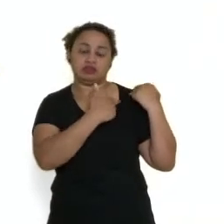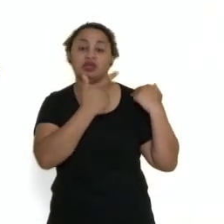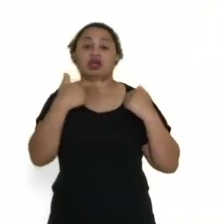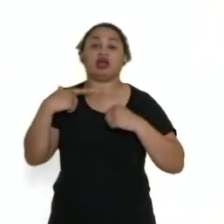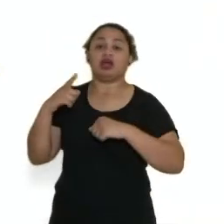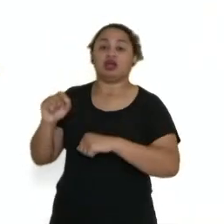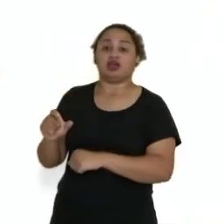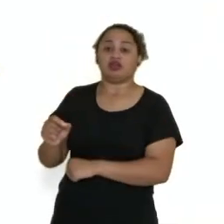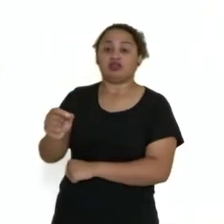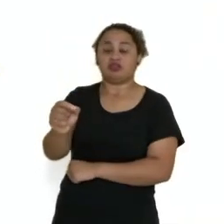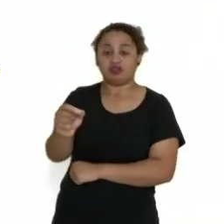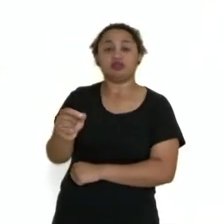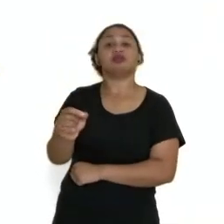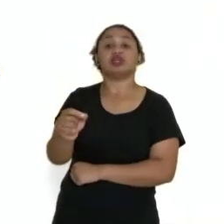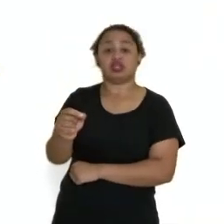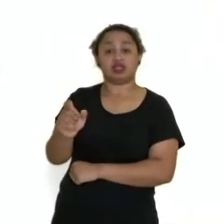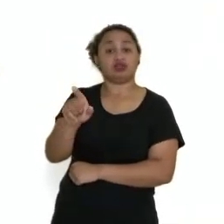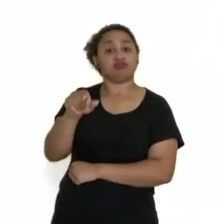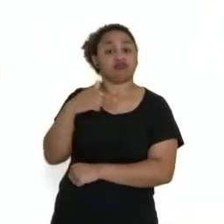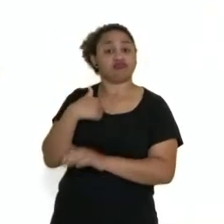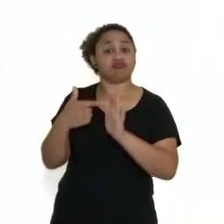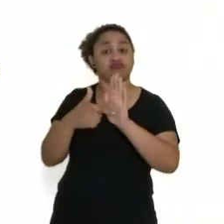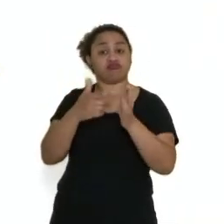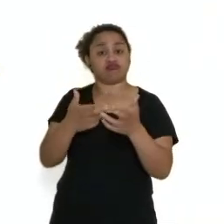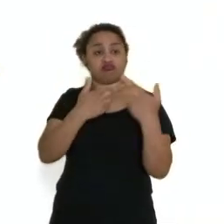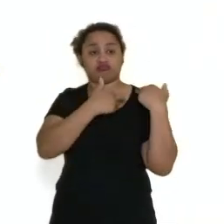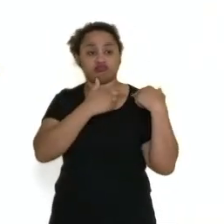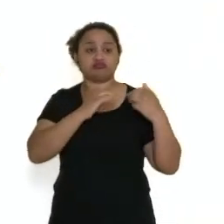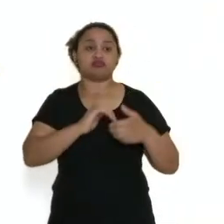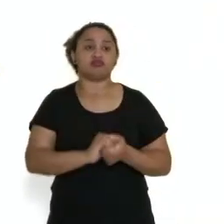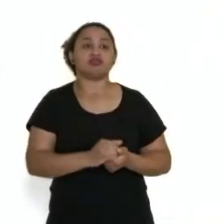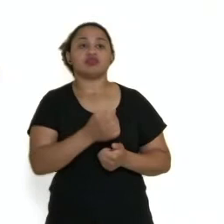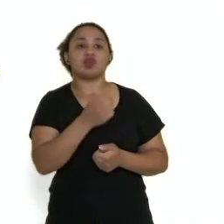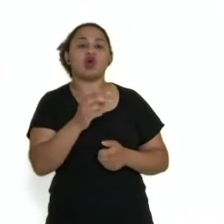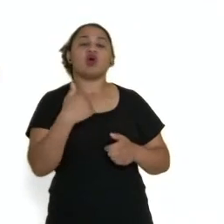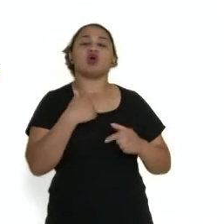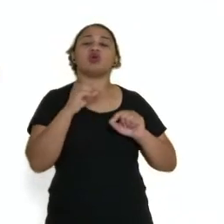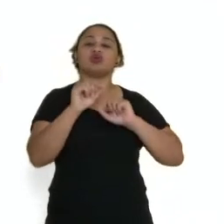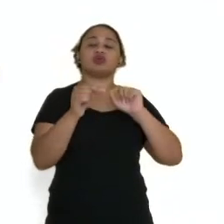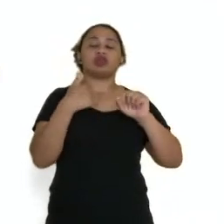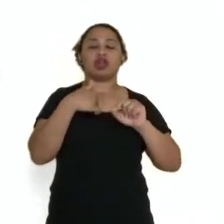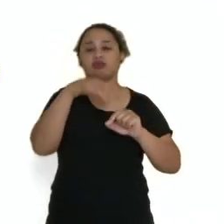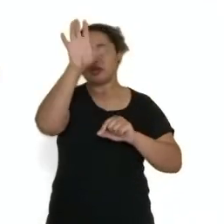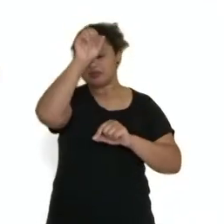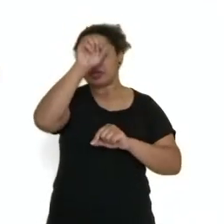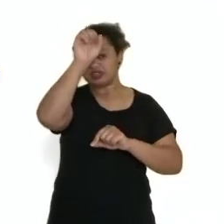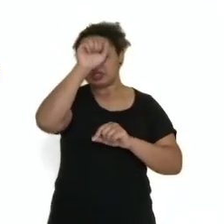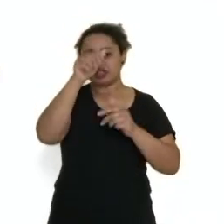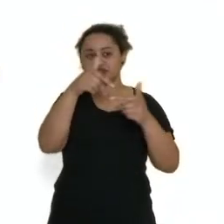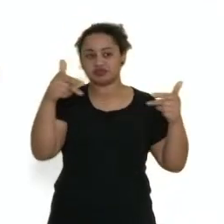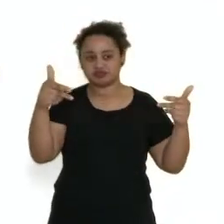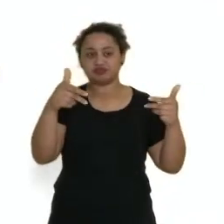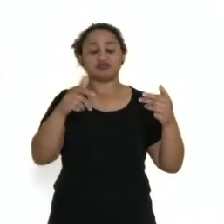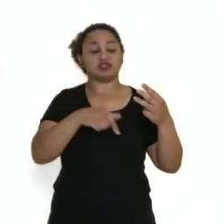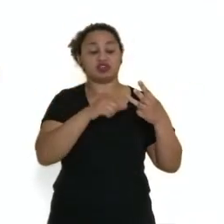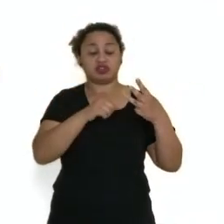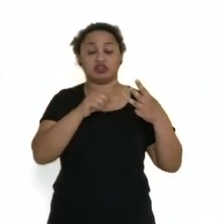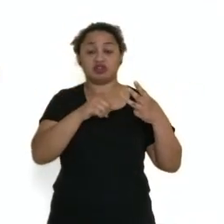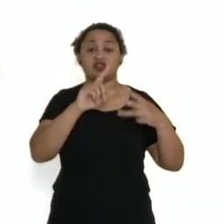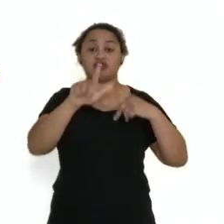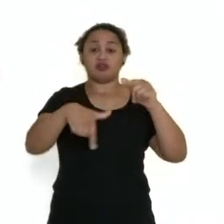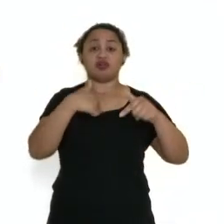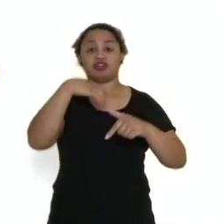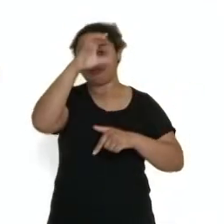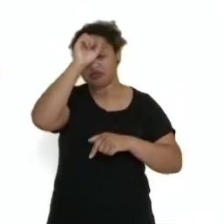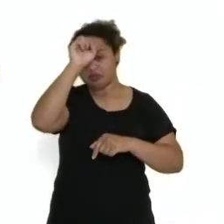a cigarra e a formiga. A apresentação de uma lição de moral no fim da história. Então, a fábula faz